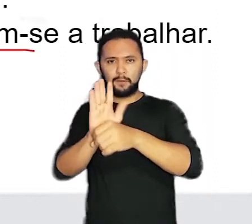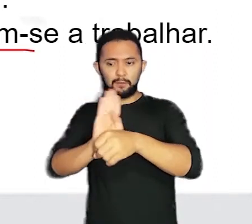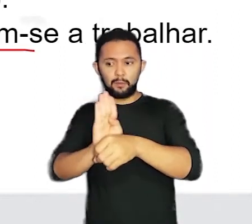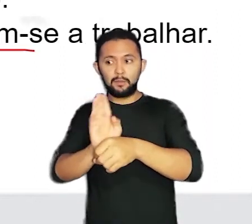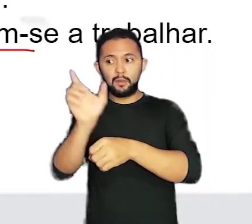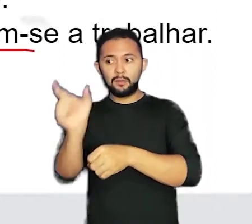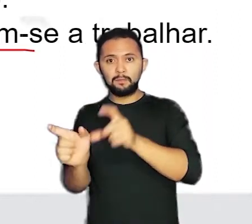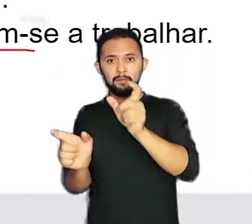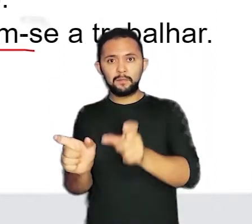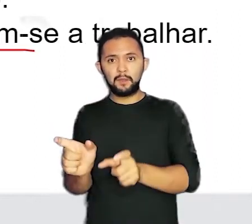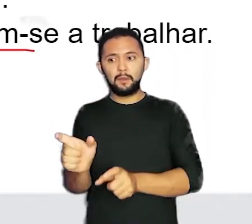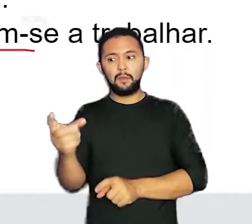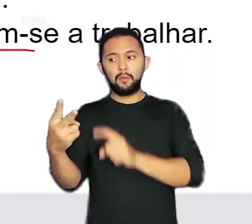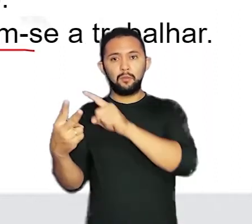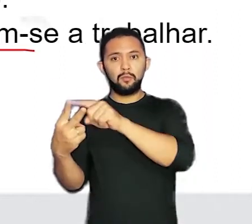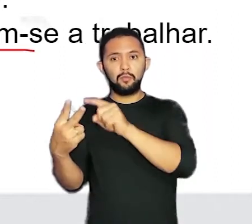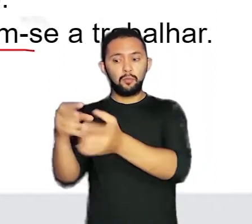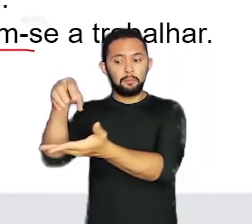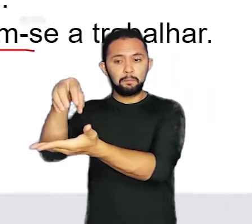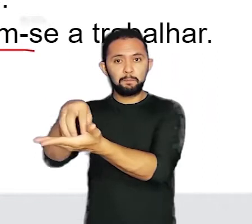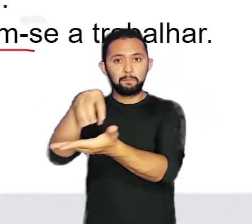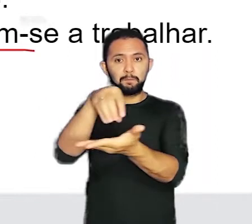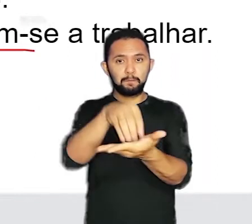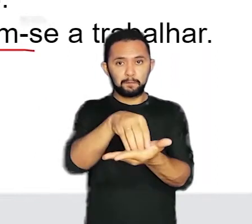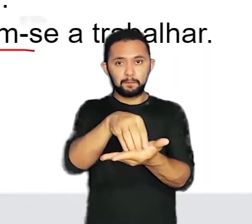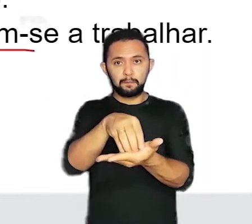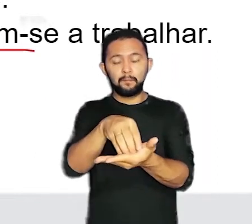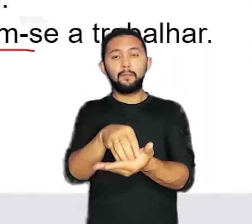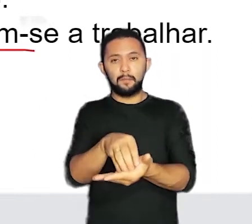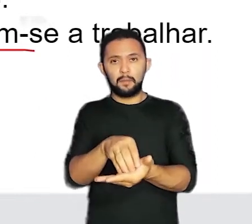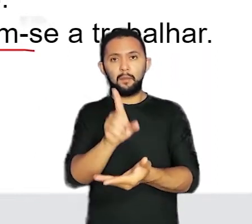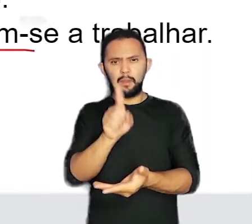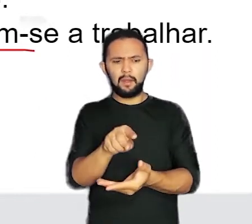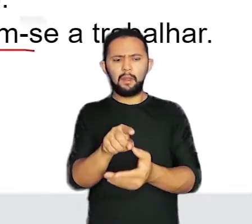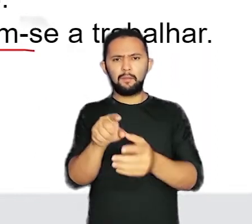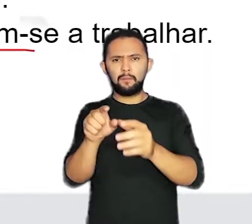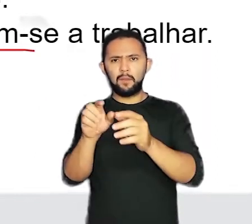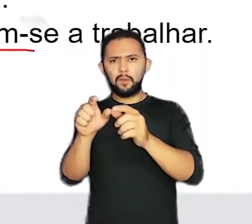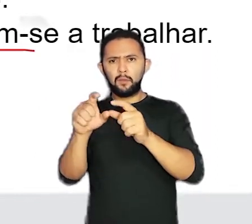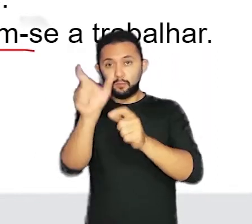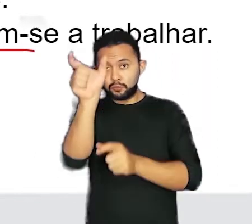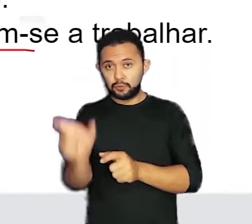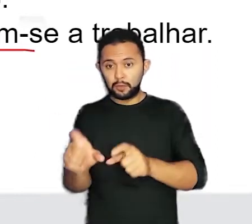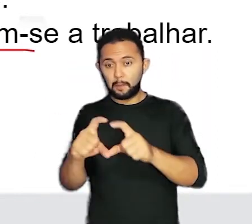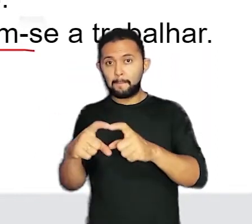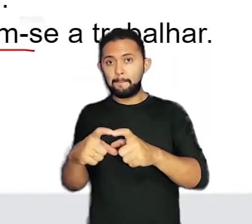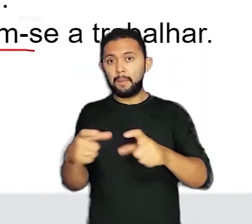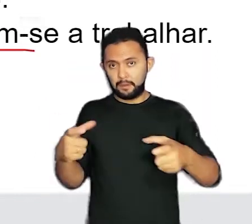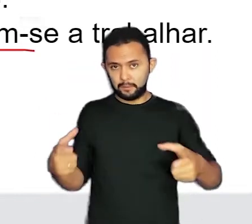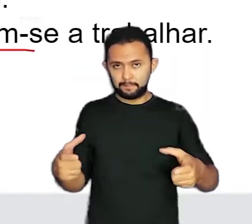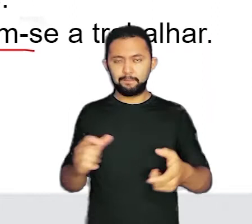bilheteiro e a projecionista do cinema. É um sujeito aí um pouco maior, né, do que o nosso primeiro exemplo aí da sala do